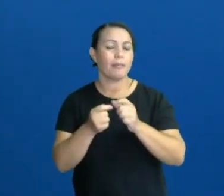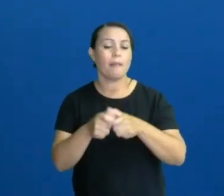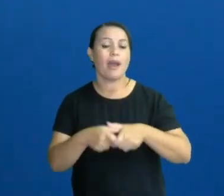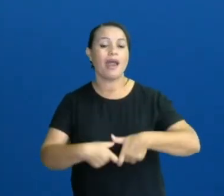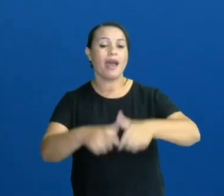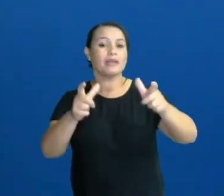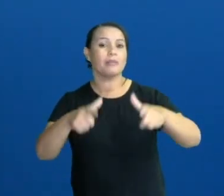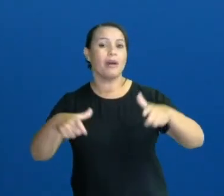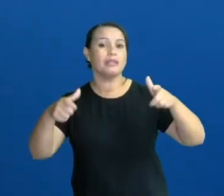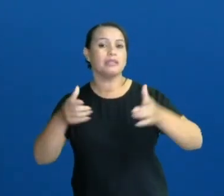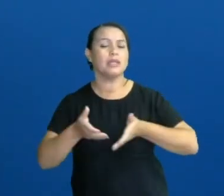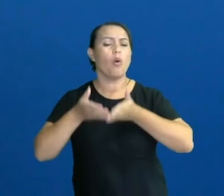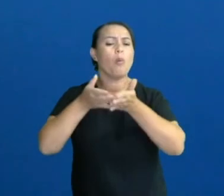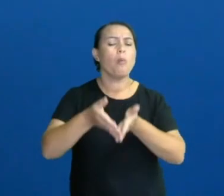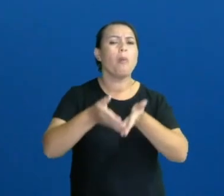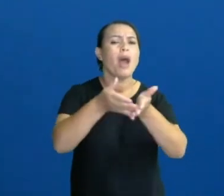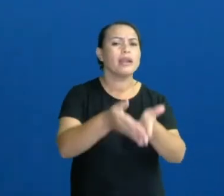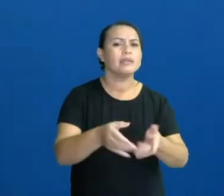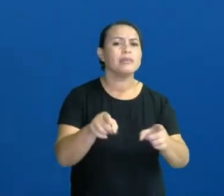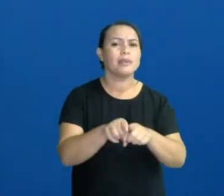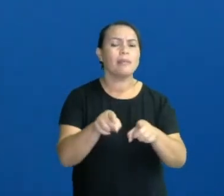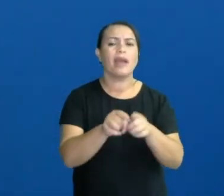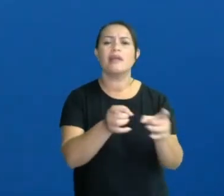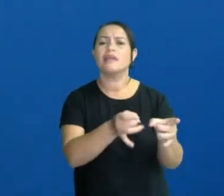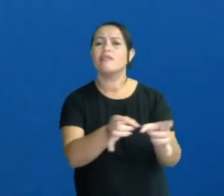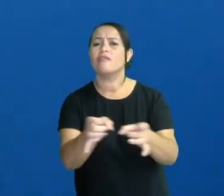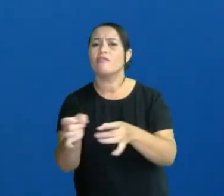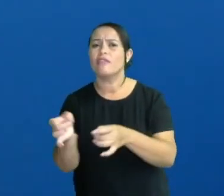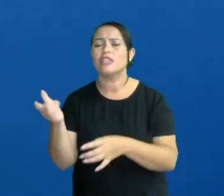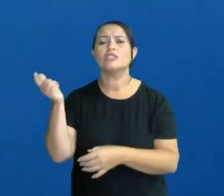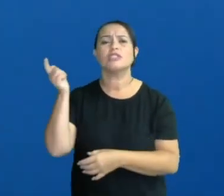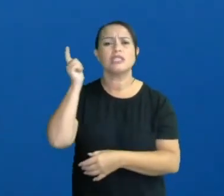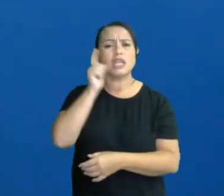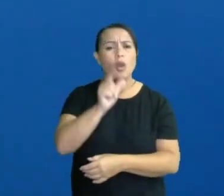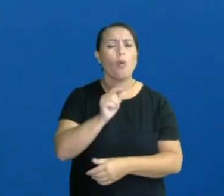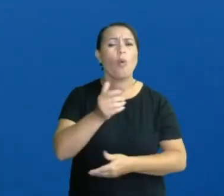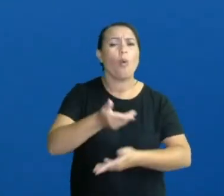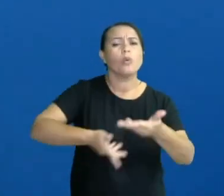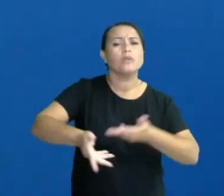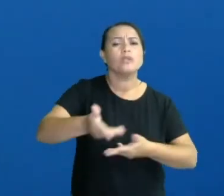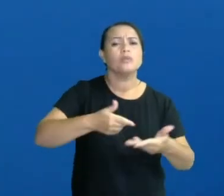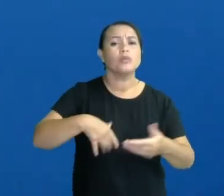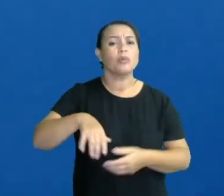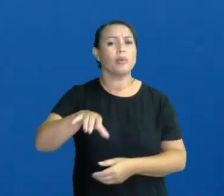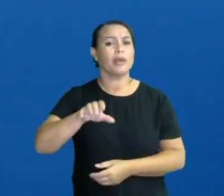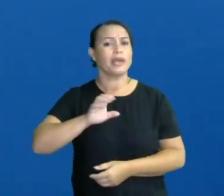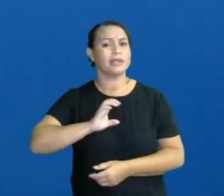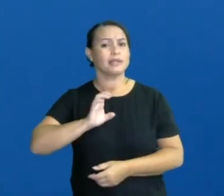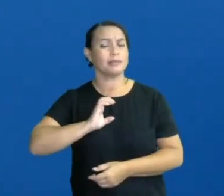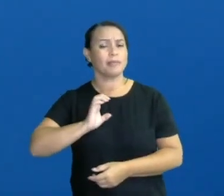expansão marítima que contribuiu para o enriquecimento desse